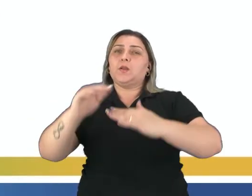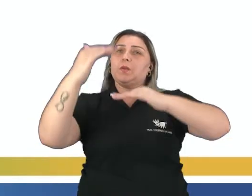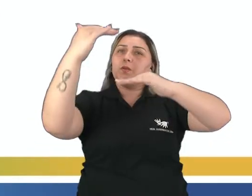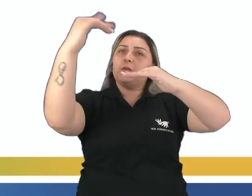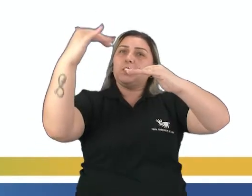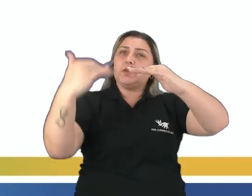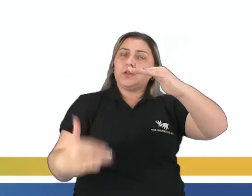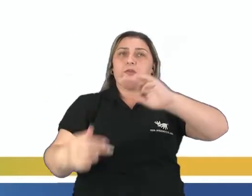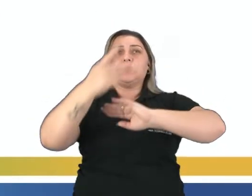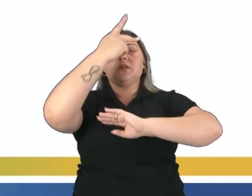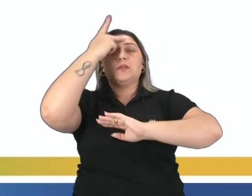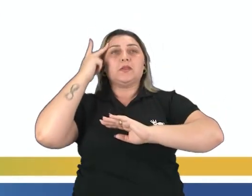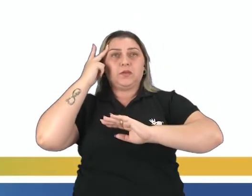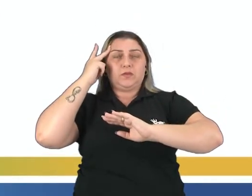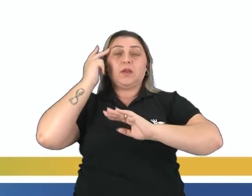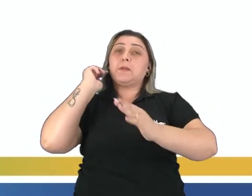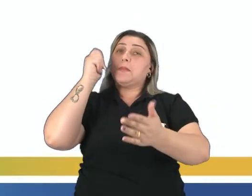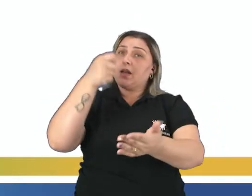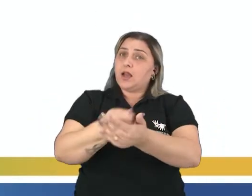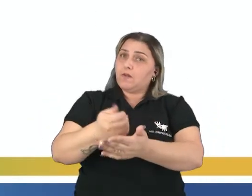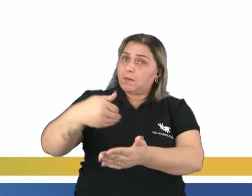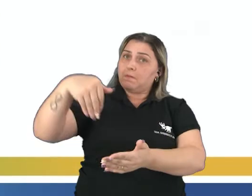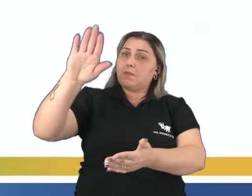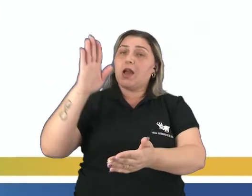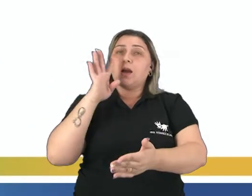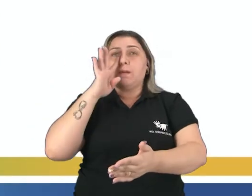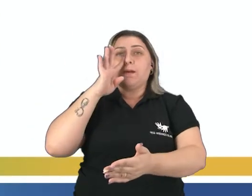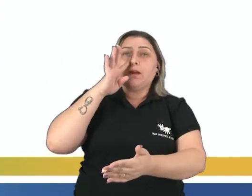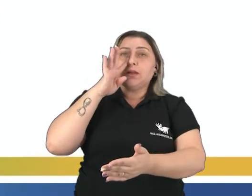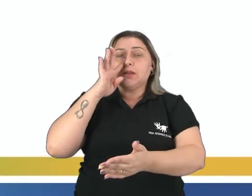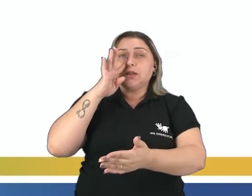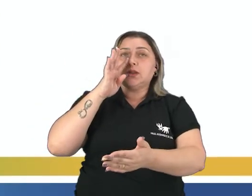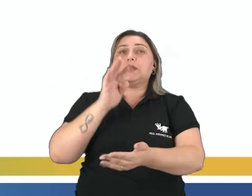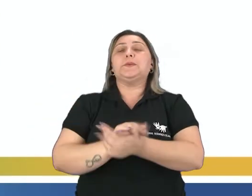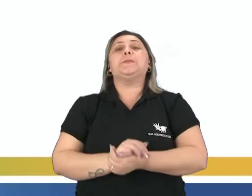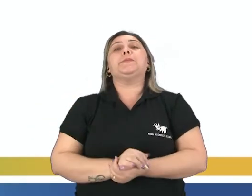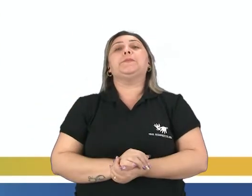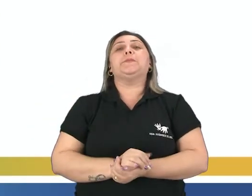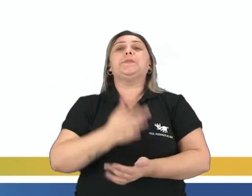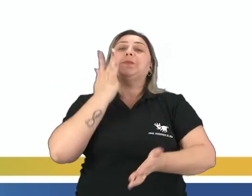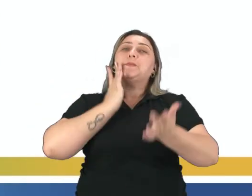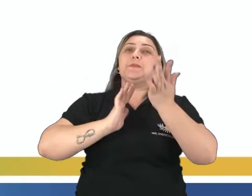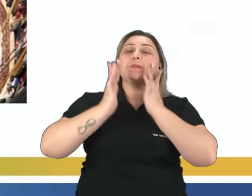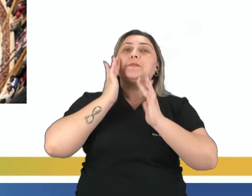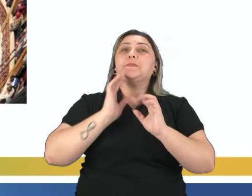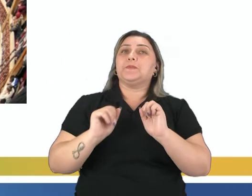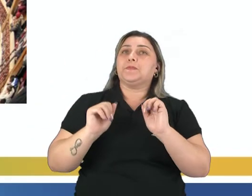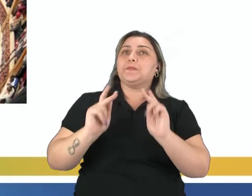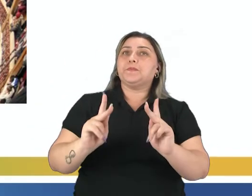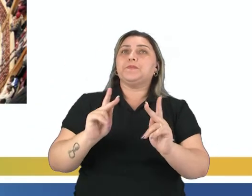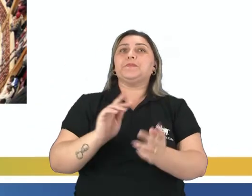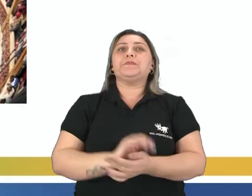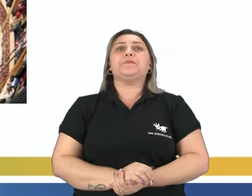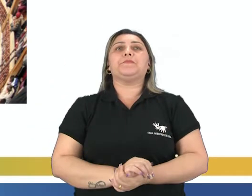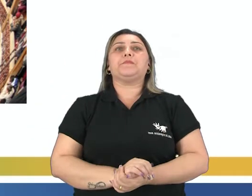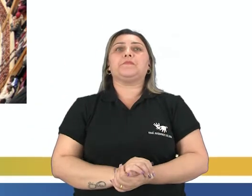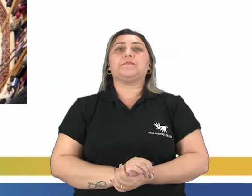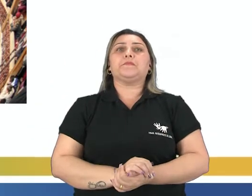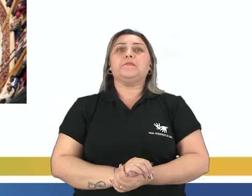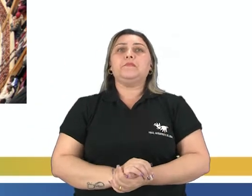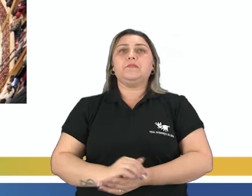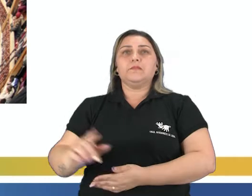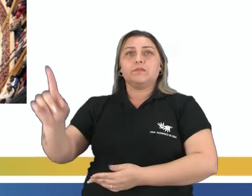onde ficavam as pessoas, né, que pagavam mais para poder assistir as peças teatrais. Ok? E